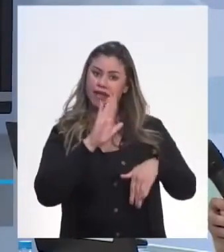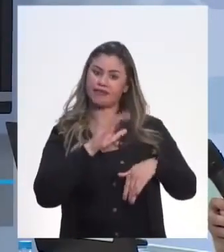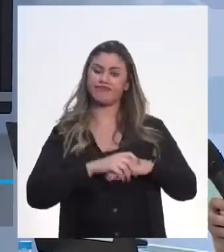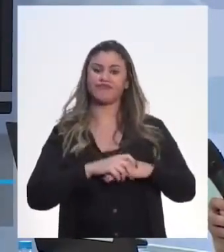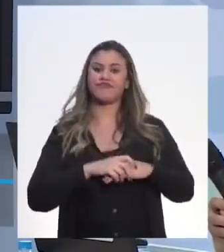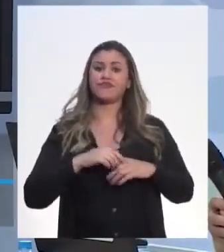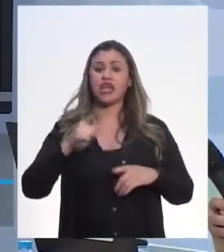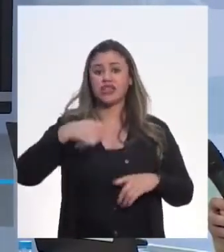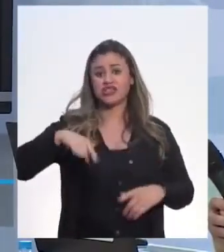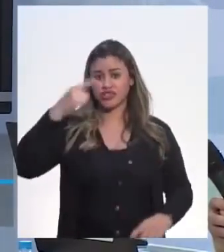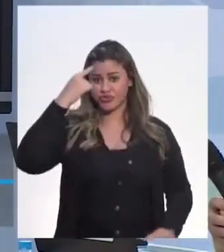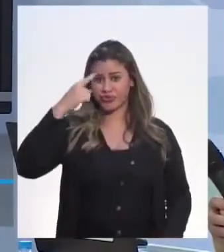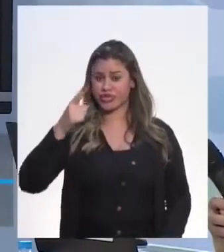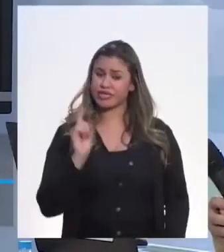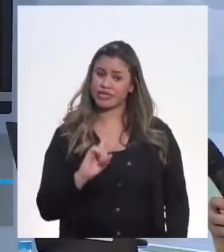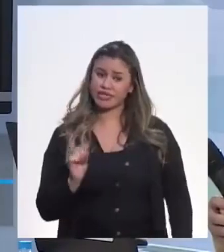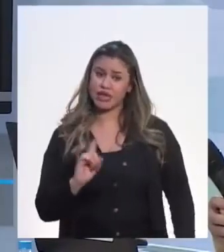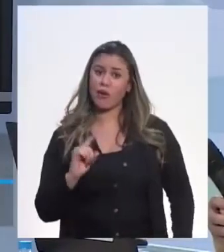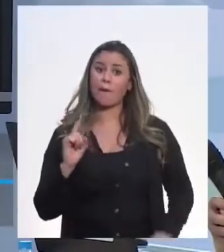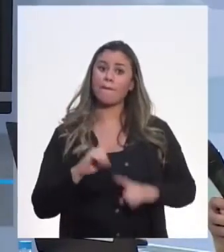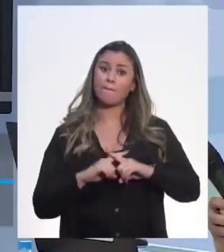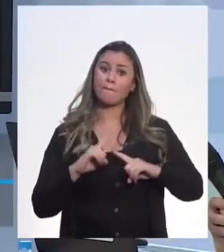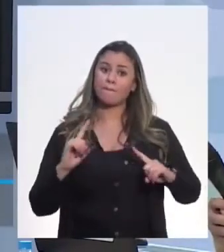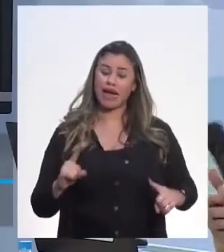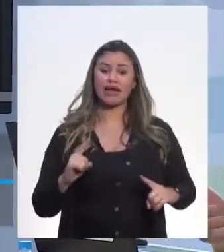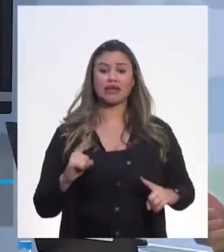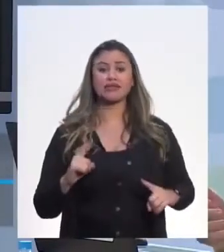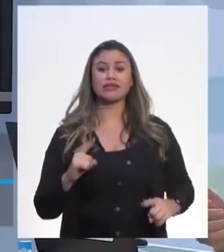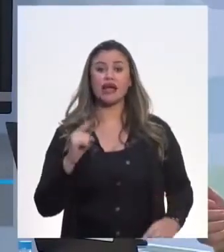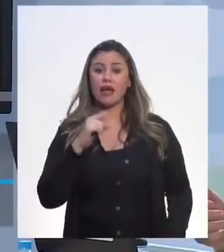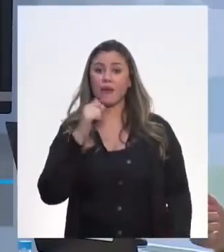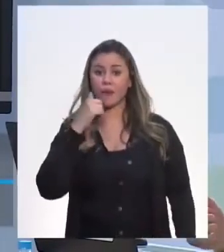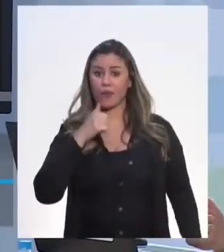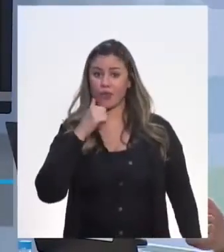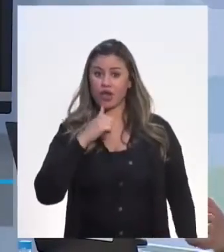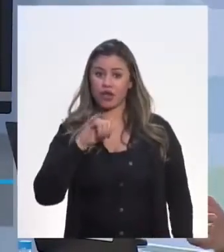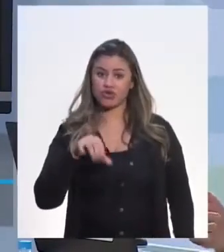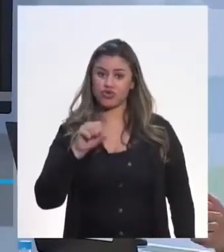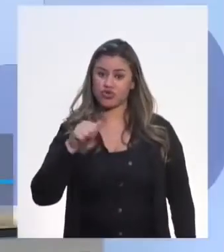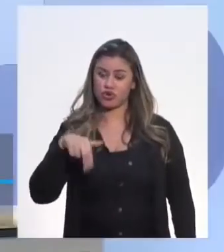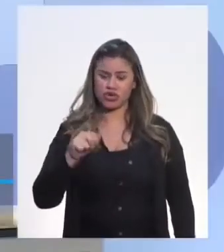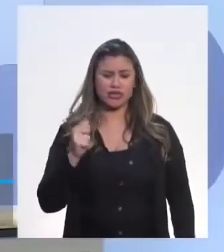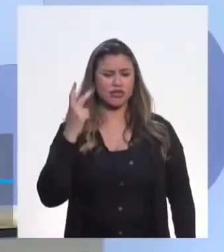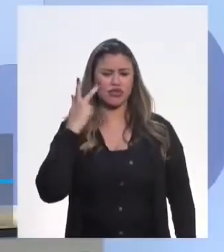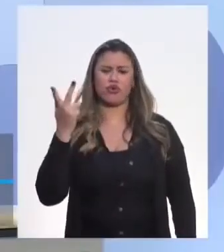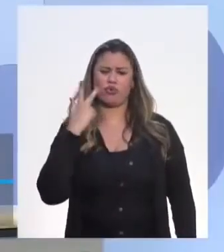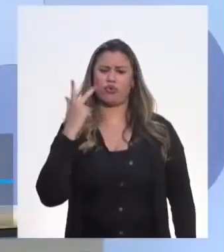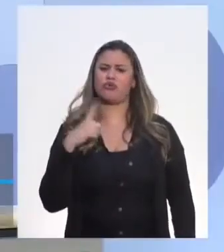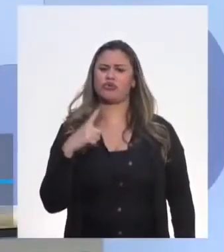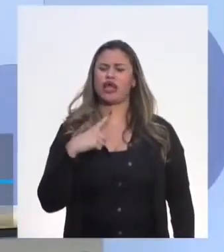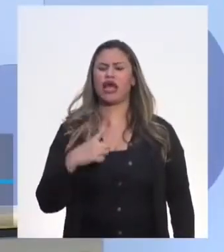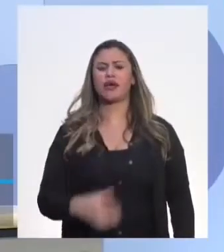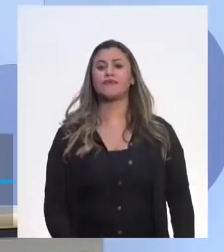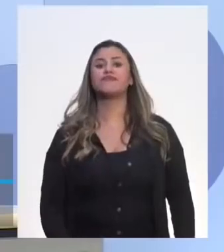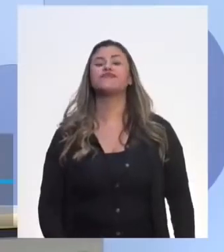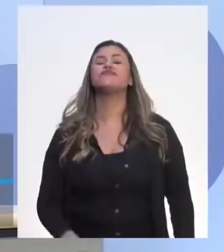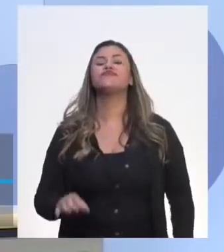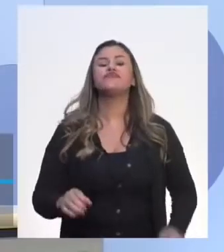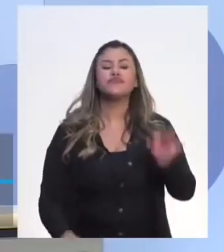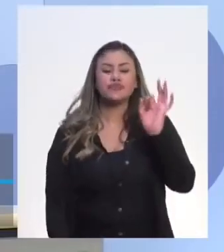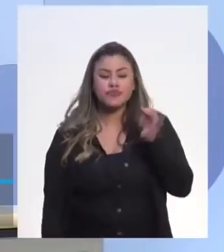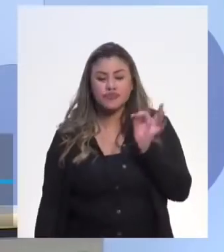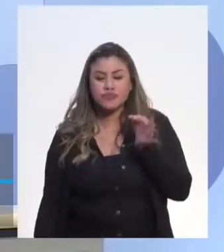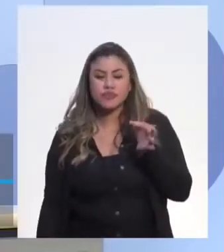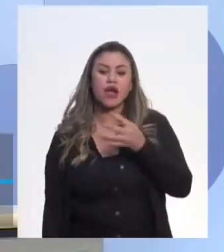não mas uma situação como a da Joana pode ser muito mais comum do que a gente imagina né Joana sim com certeza é uma planilha que é